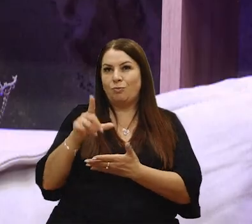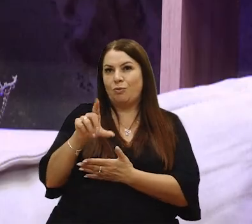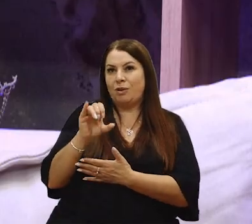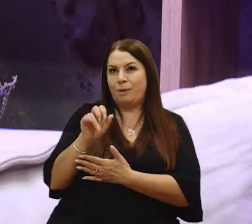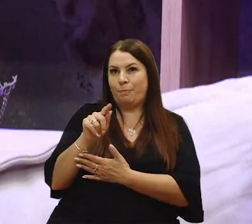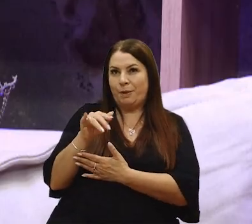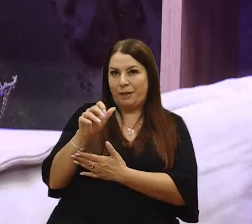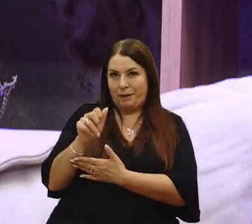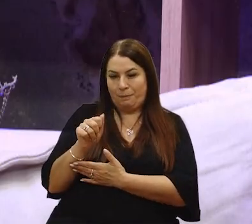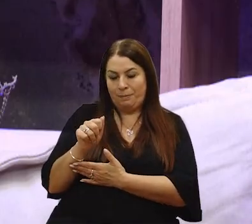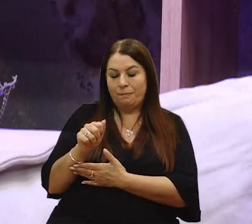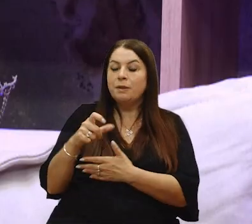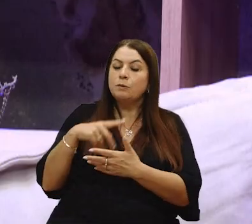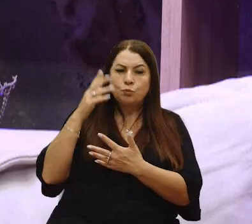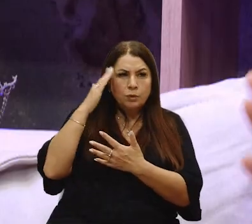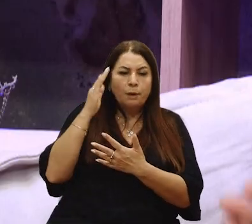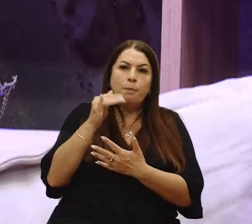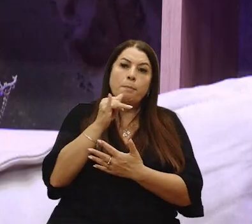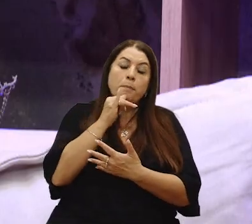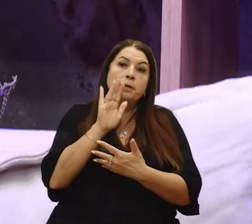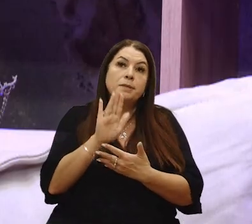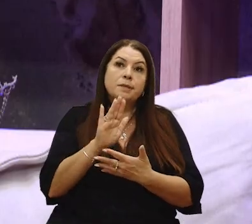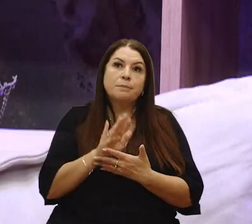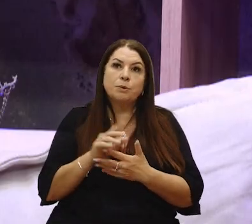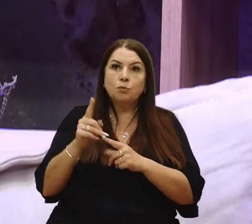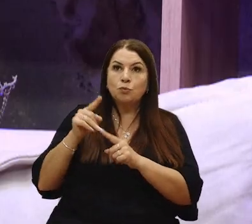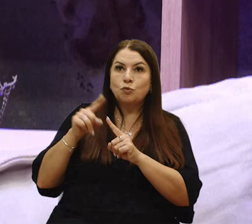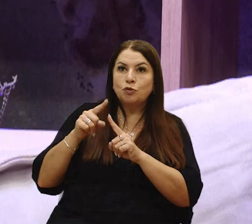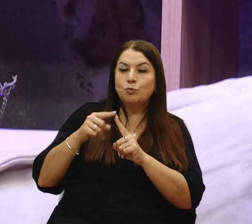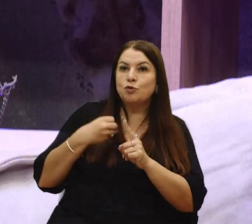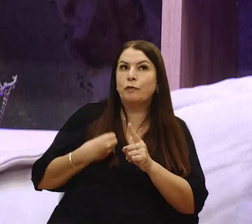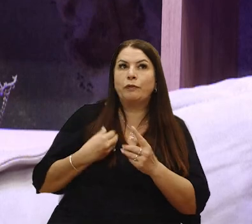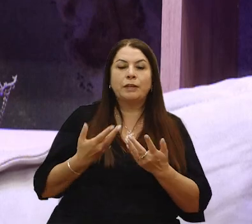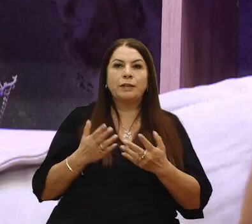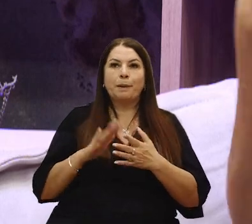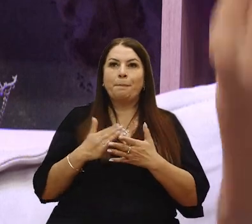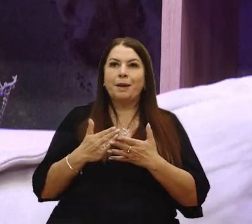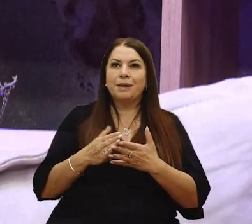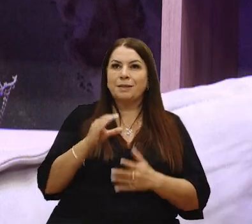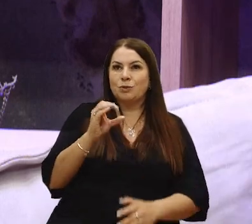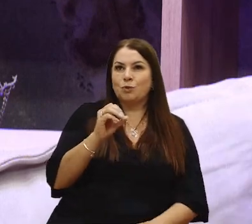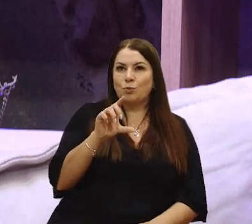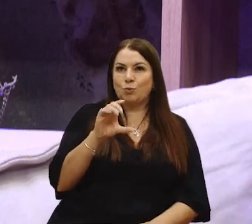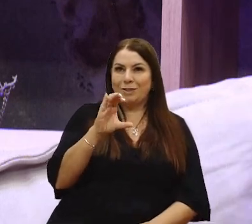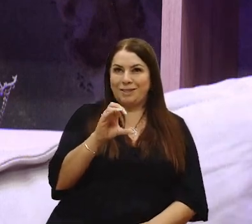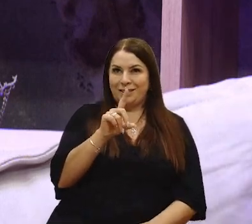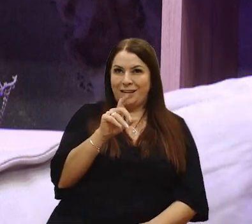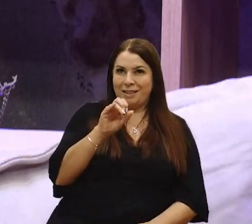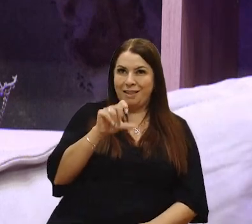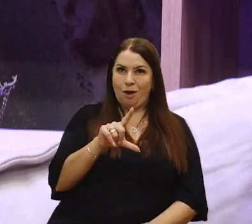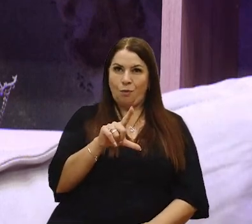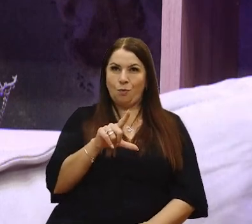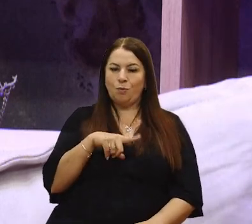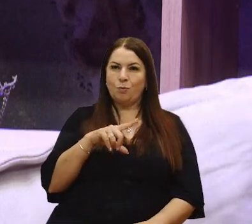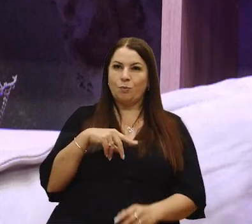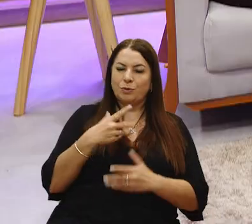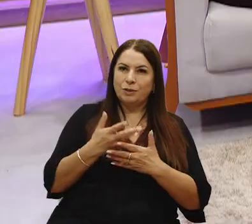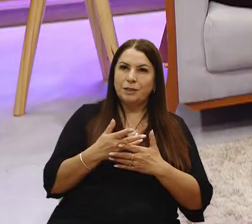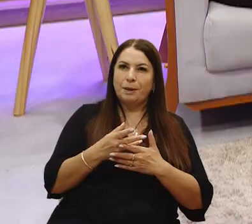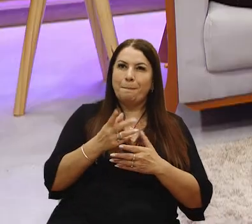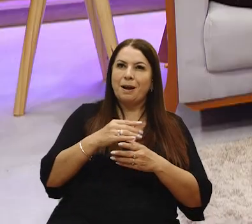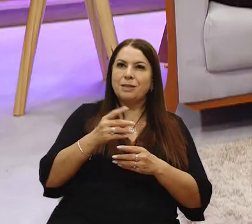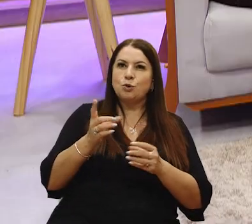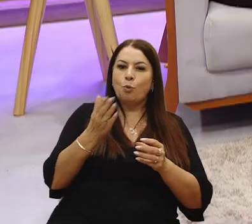nada de carboidrato na dieta. Mas sim, esse carboidrato tem que ser reduzido, considerando a quantidade que a paciente chega no meu consultório